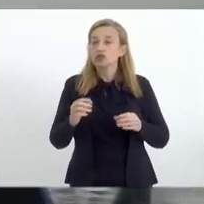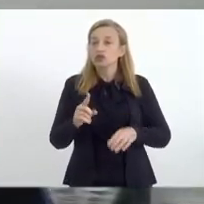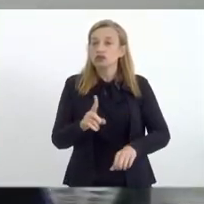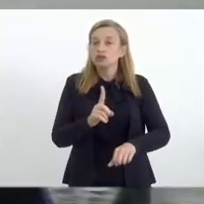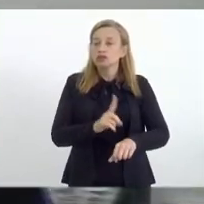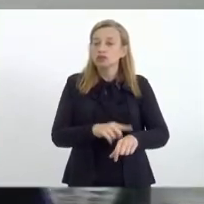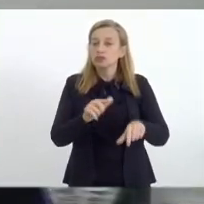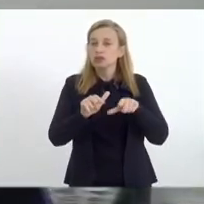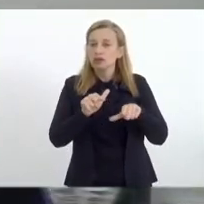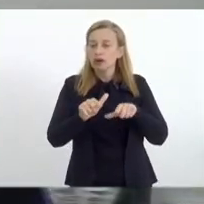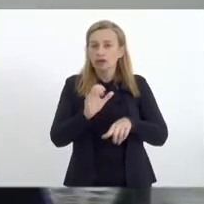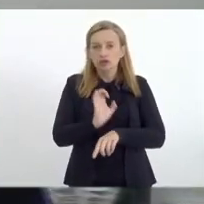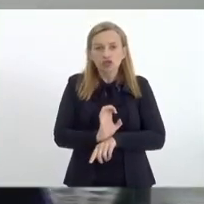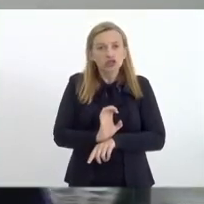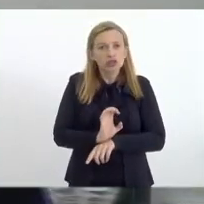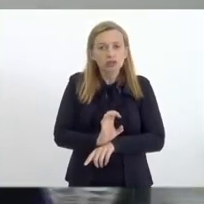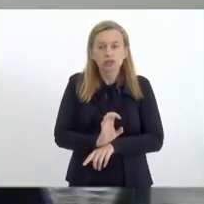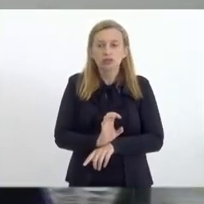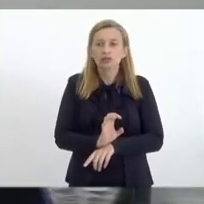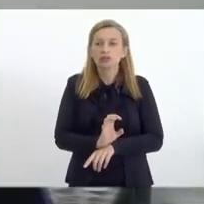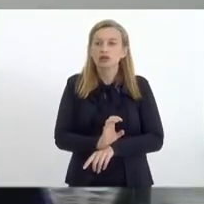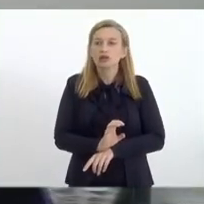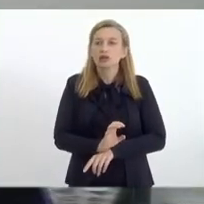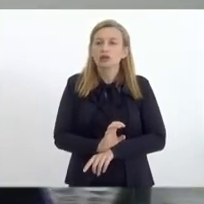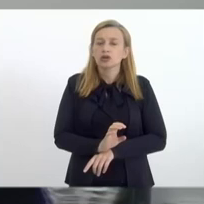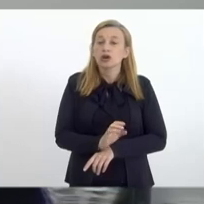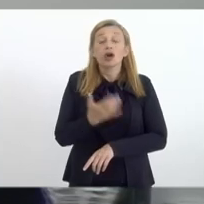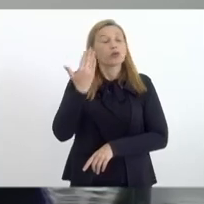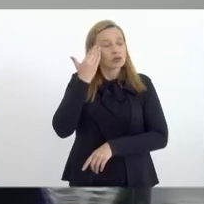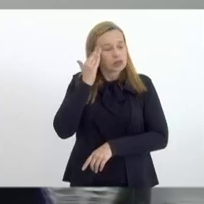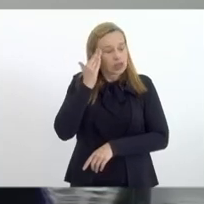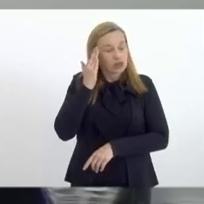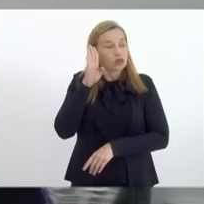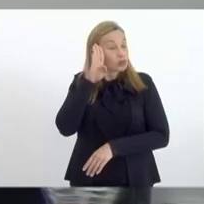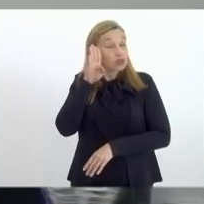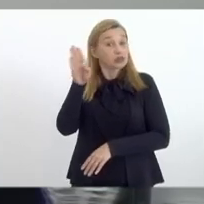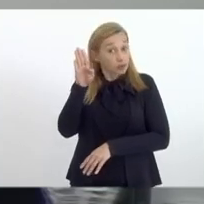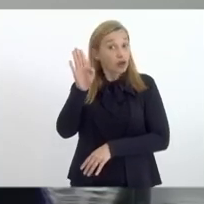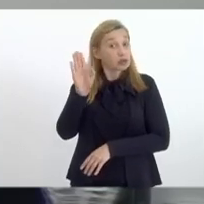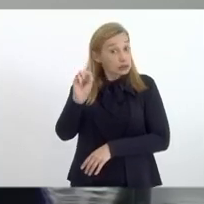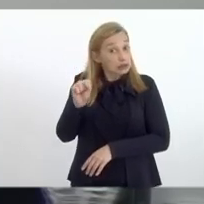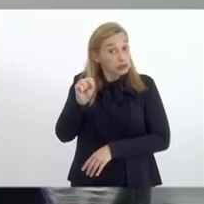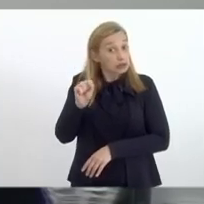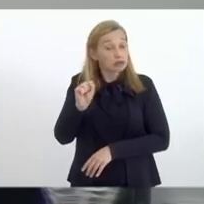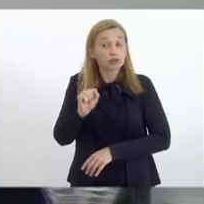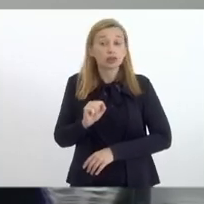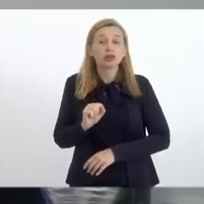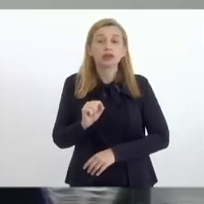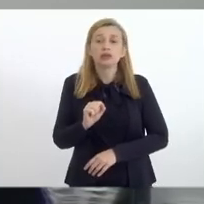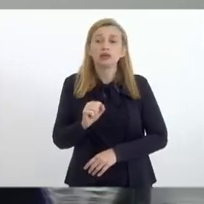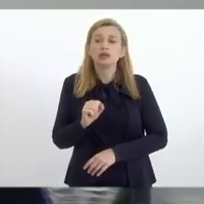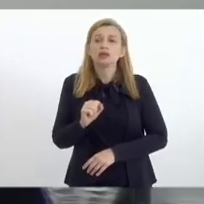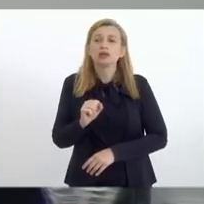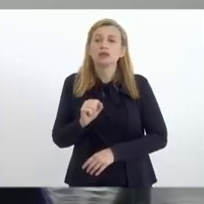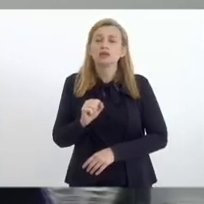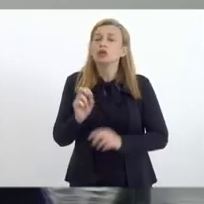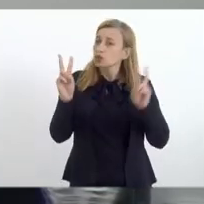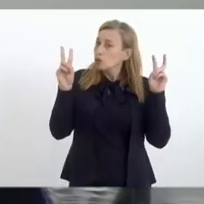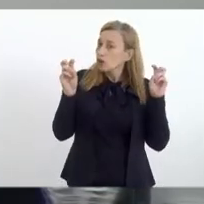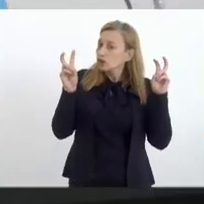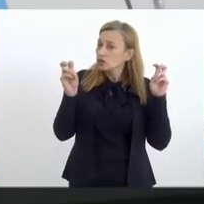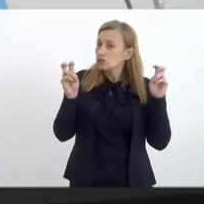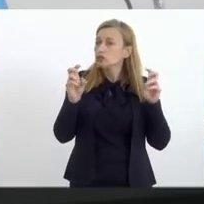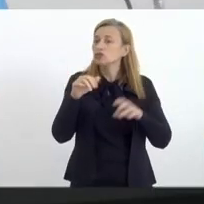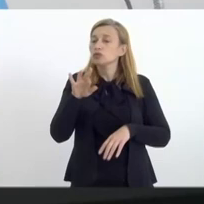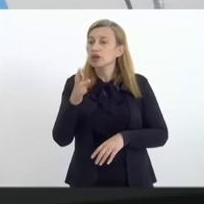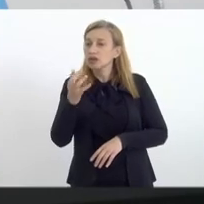de Estado. Tá, isso eu entendo como fundamental. Tá? E a questão da nomenclatura, a